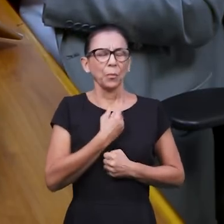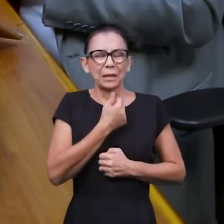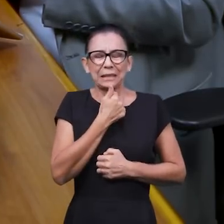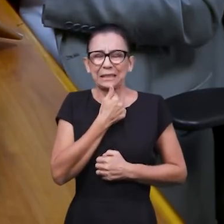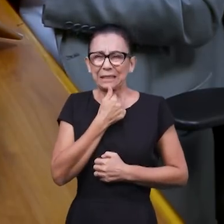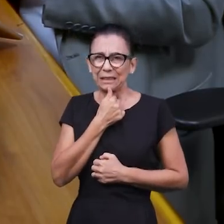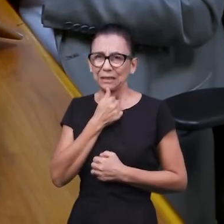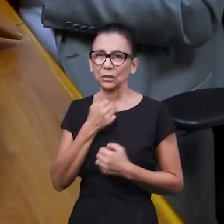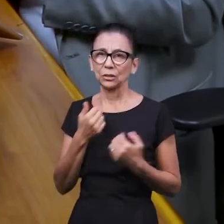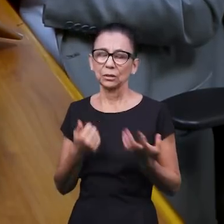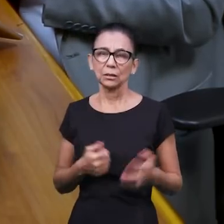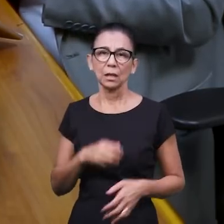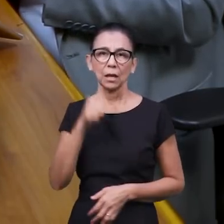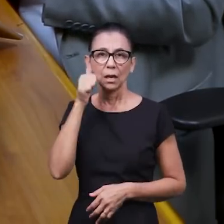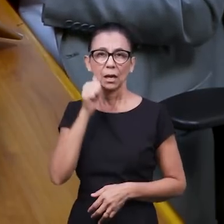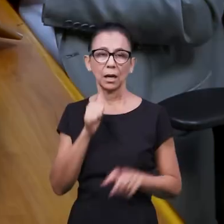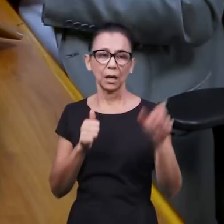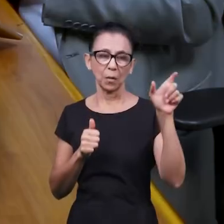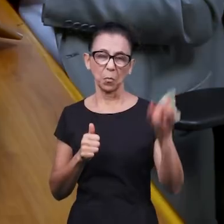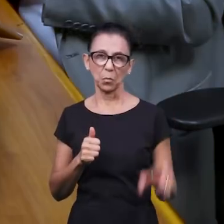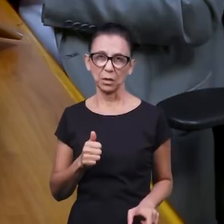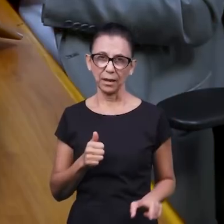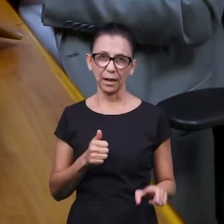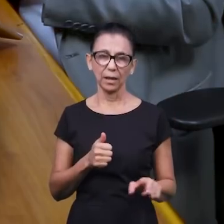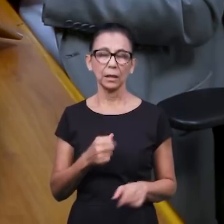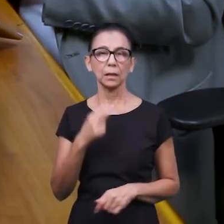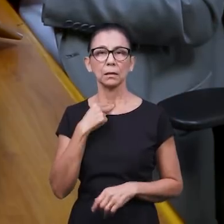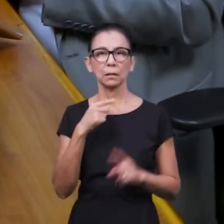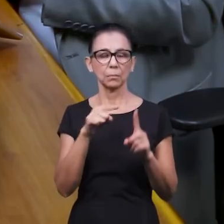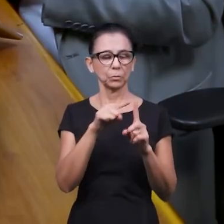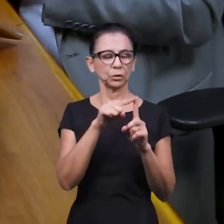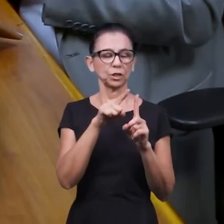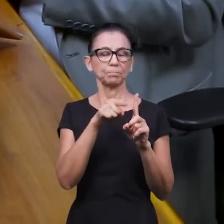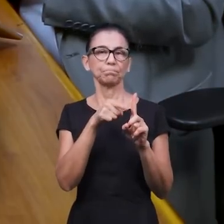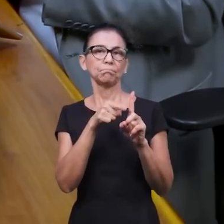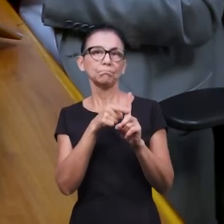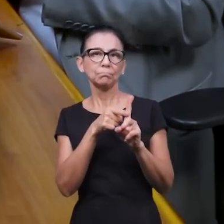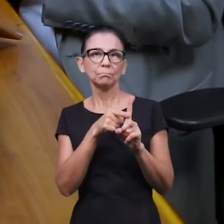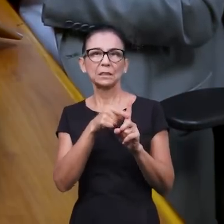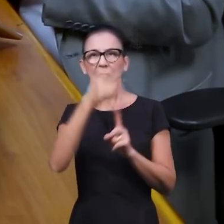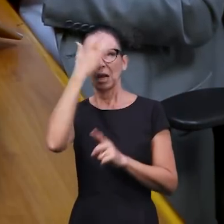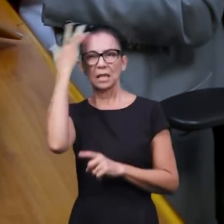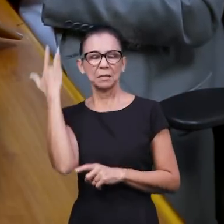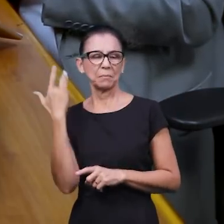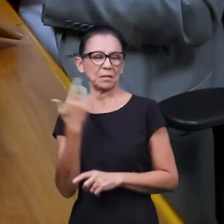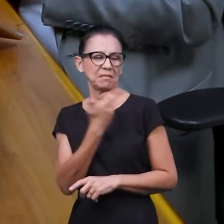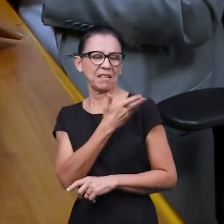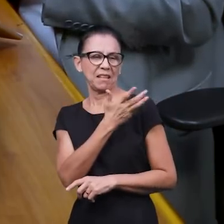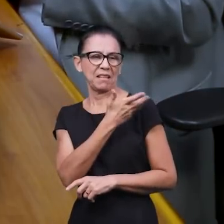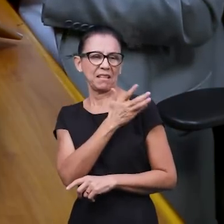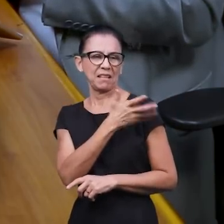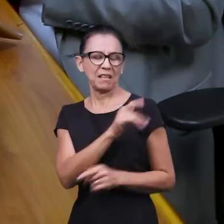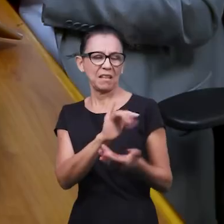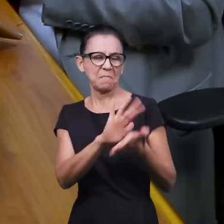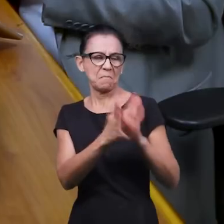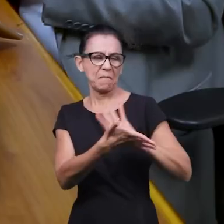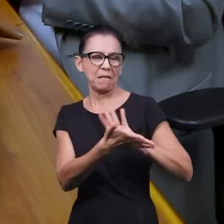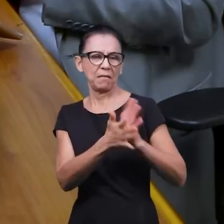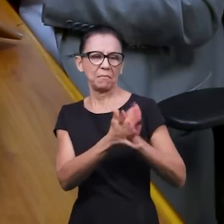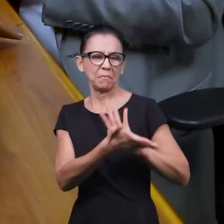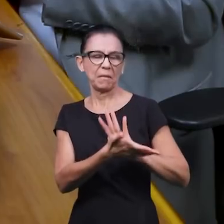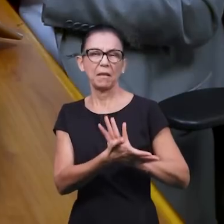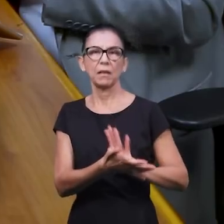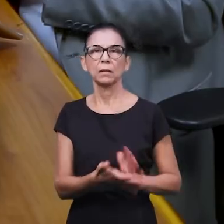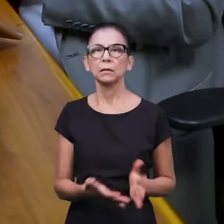quê? Ela era uma mulher que era humilhada porque não conseguia ter filho nem nada. E havia as mulheres que desejavam ter